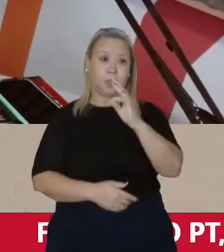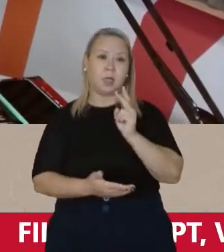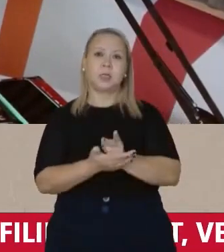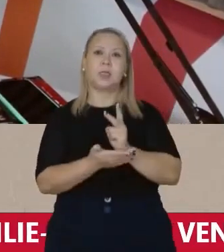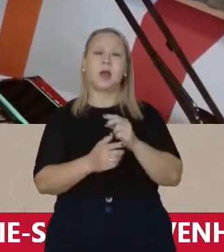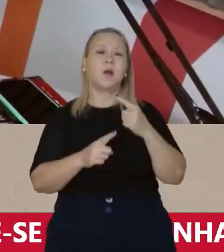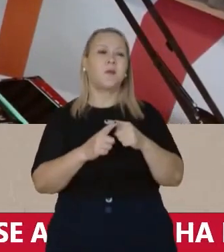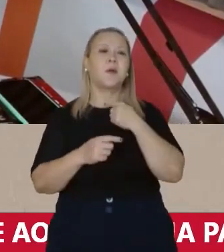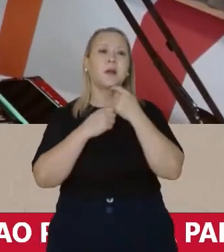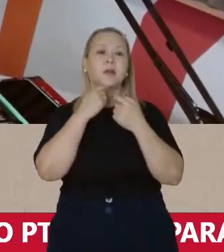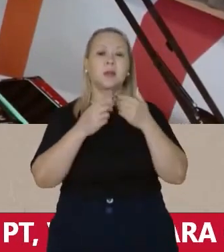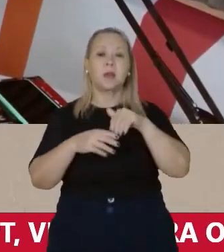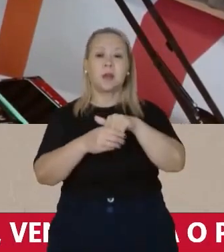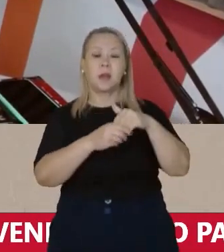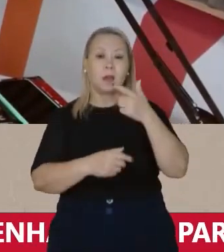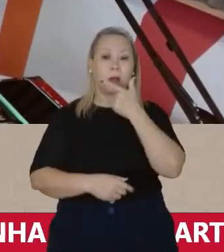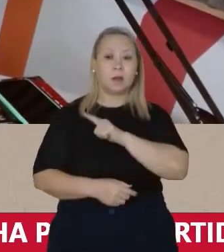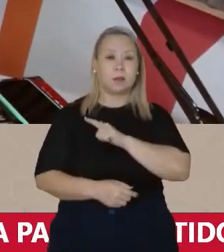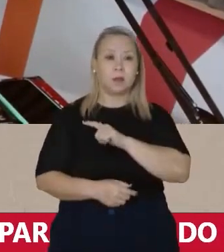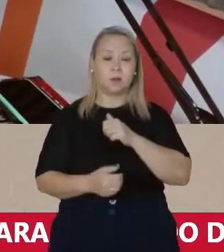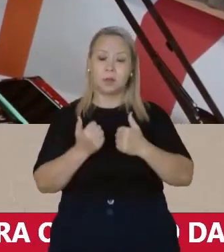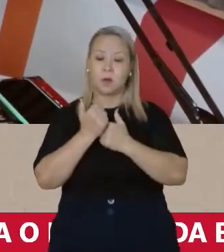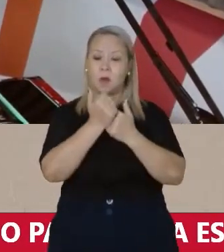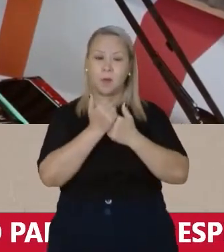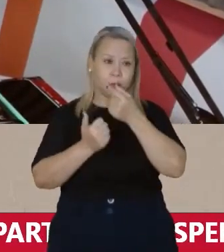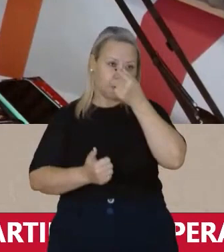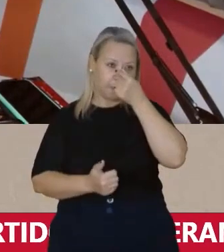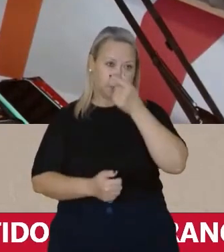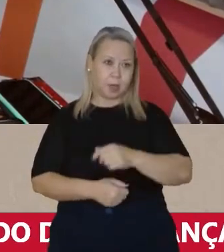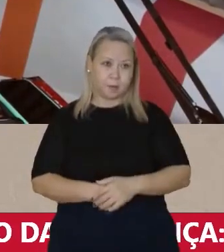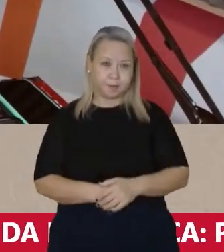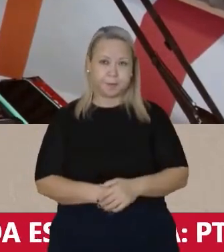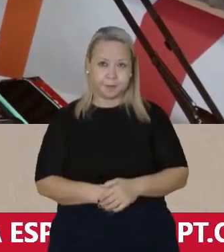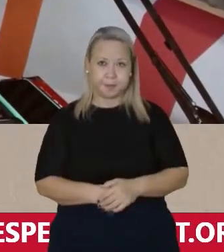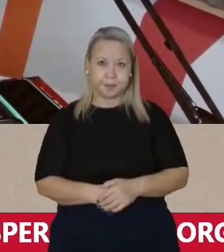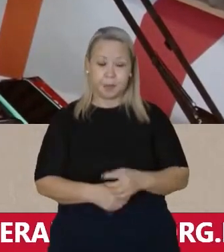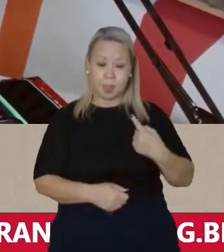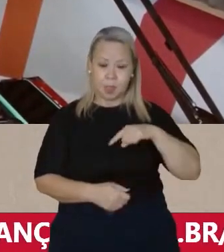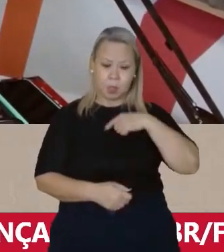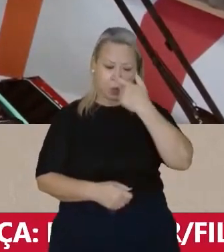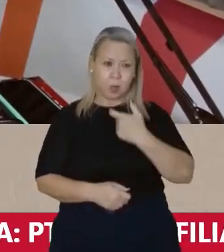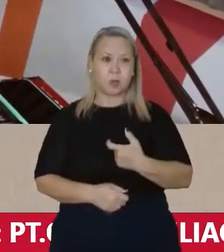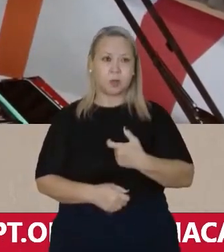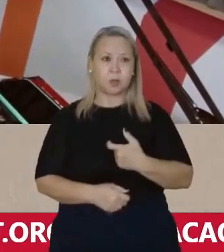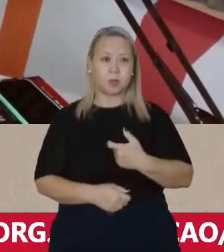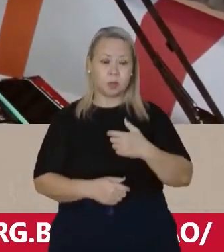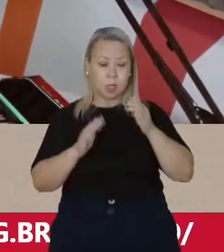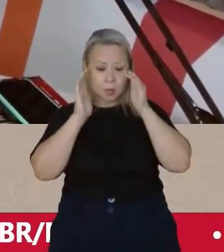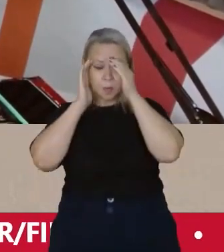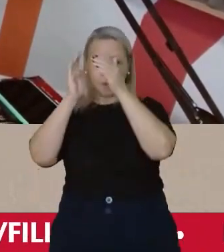Porque ninguém ganha uma eleição presidencial no Brasil sem apoio dos evangélicos. Ninguém. Nós somos um partido que respeita a